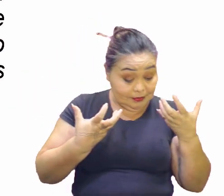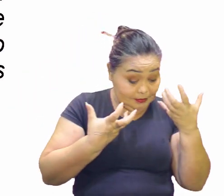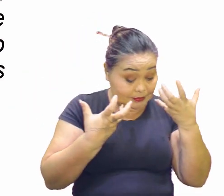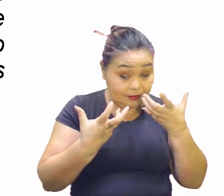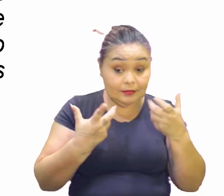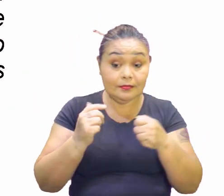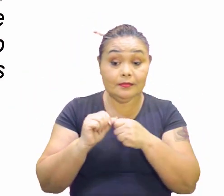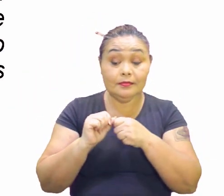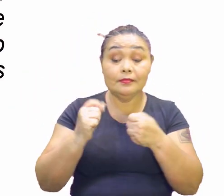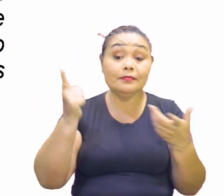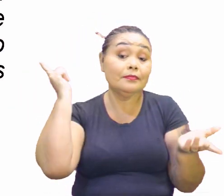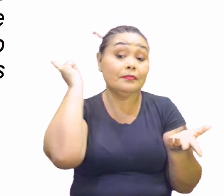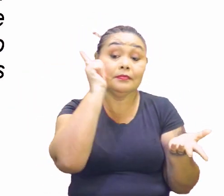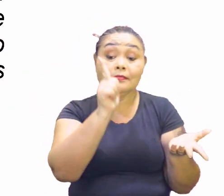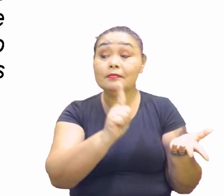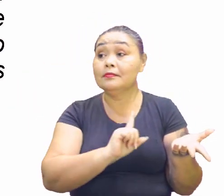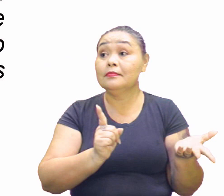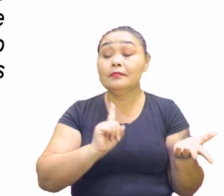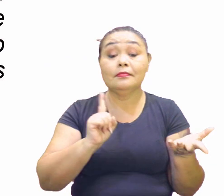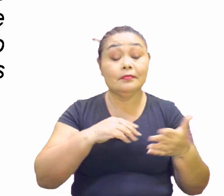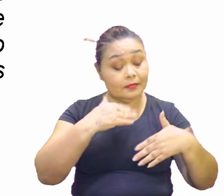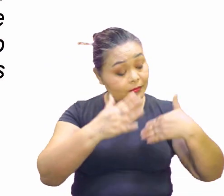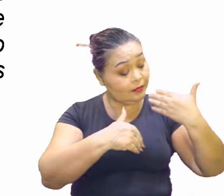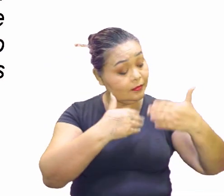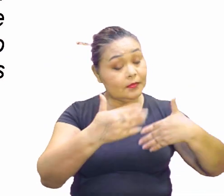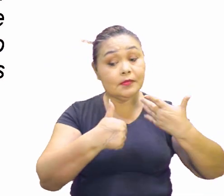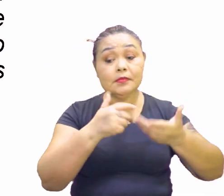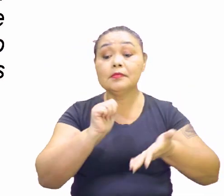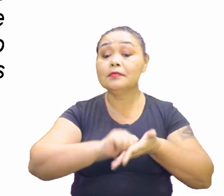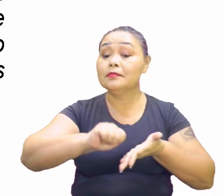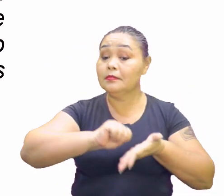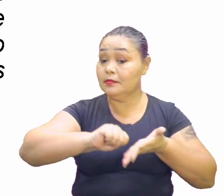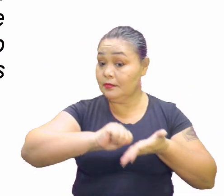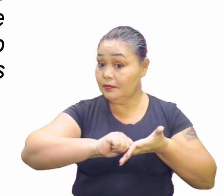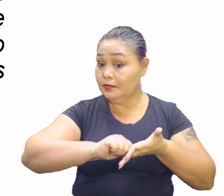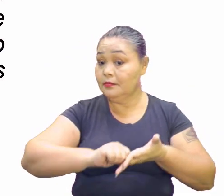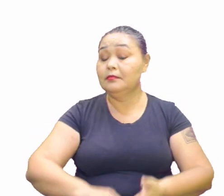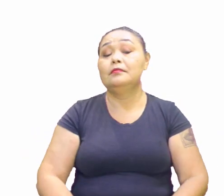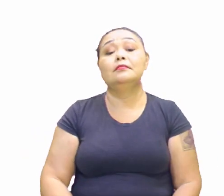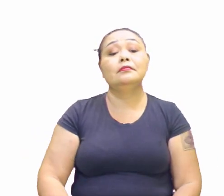né? Você não consegue avançar na sua produção.